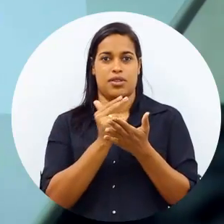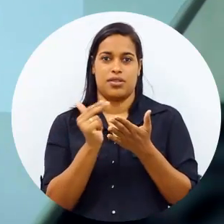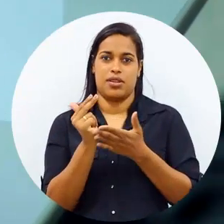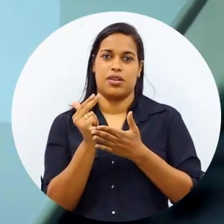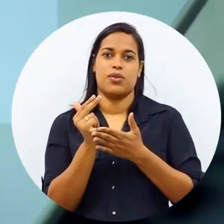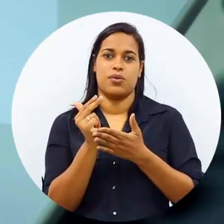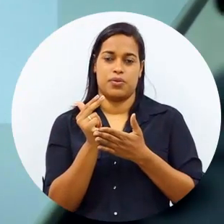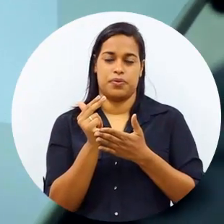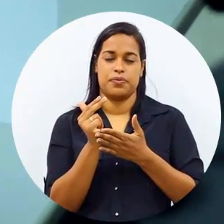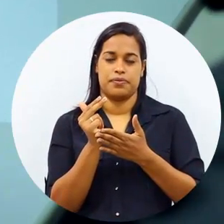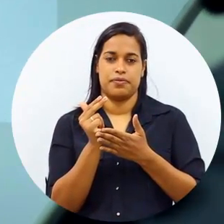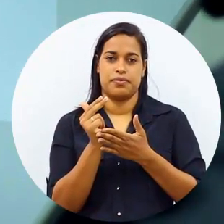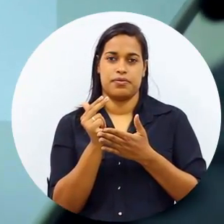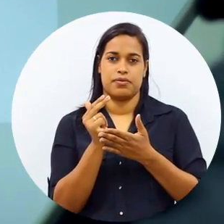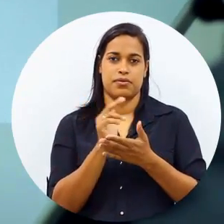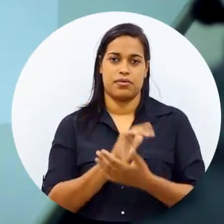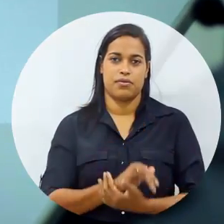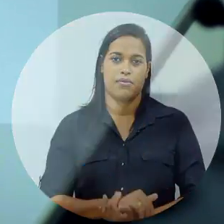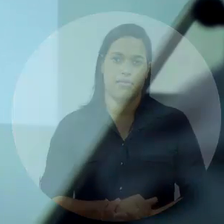desenho.